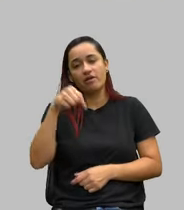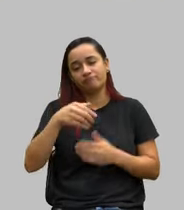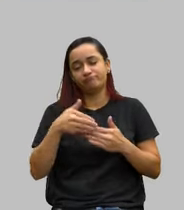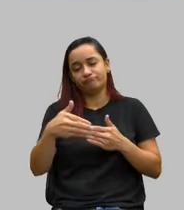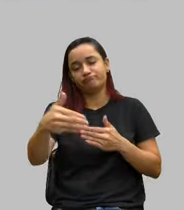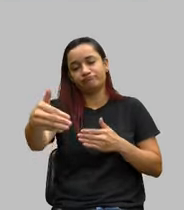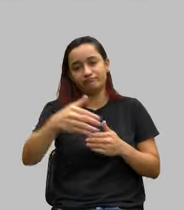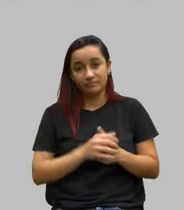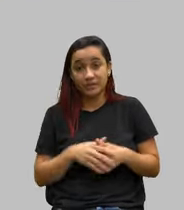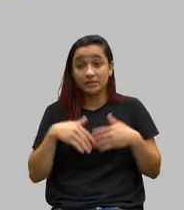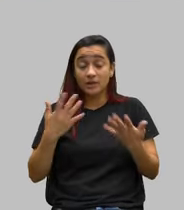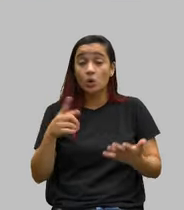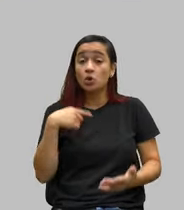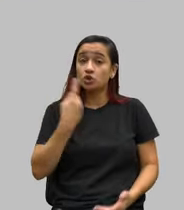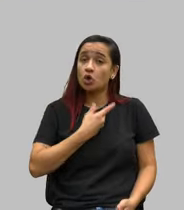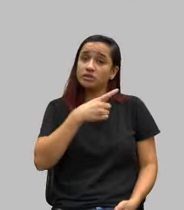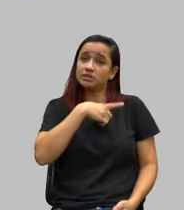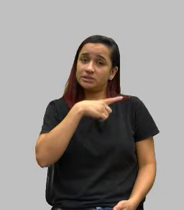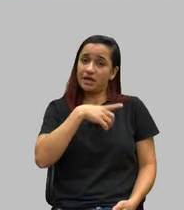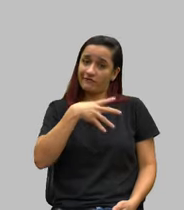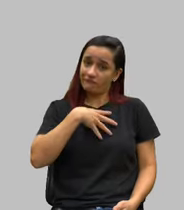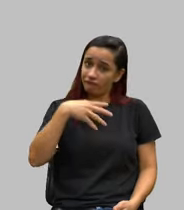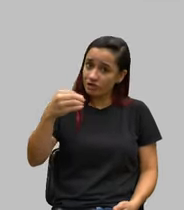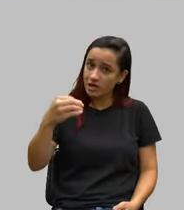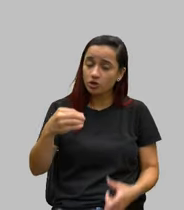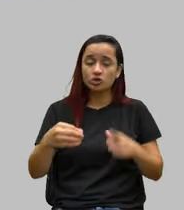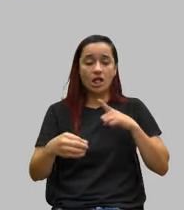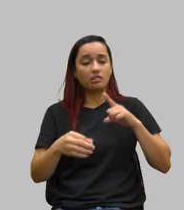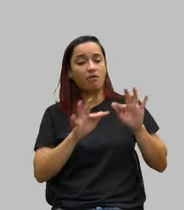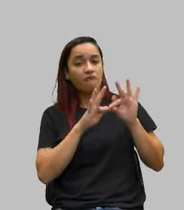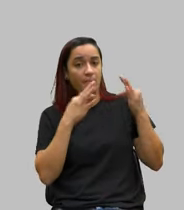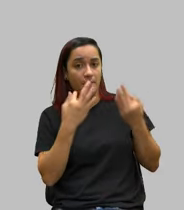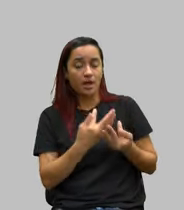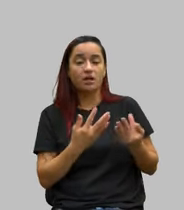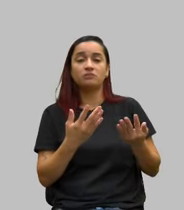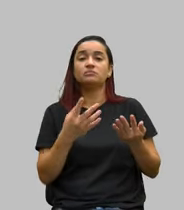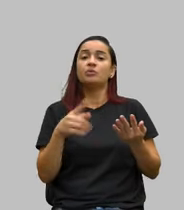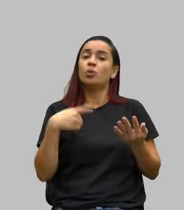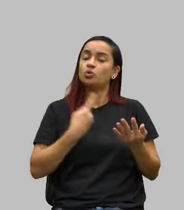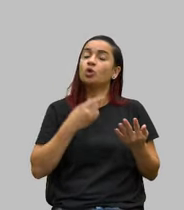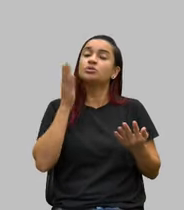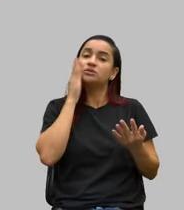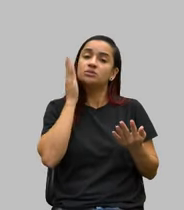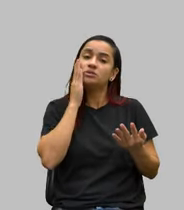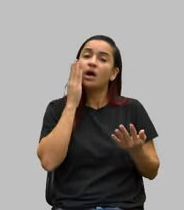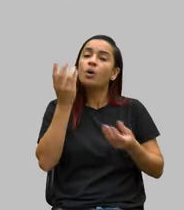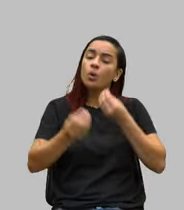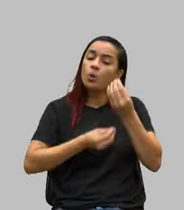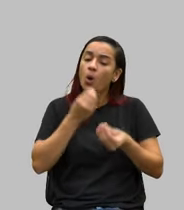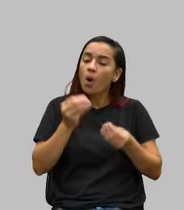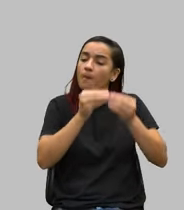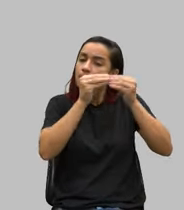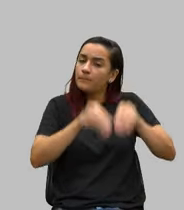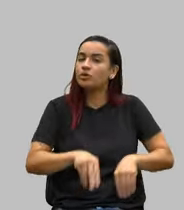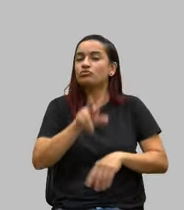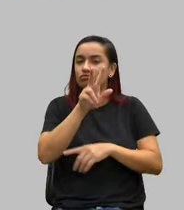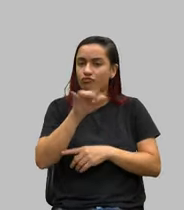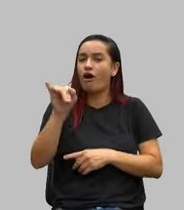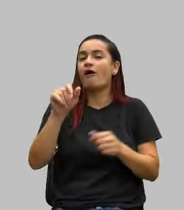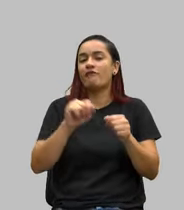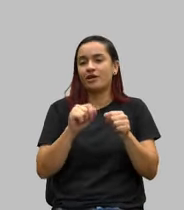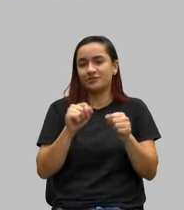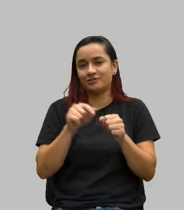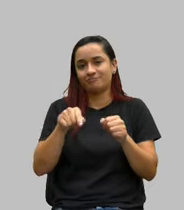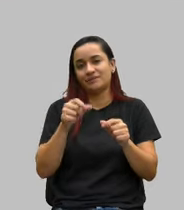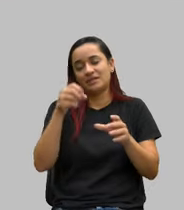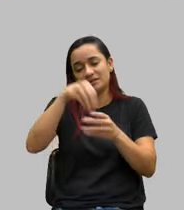temos filhos nós que temos família nós sabemos secretário o estrago que esse fará no conjunto de toda